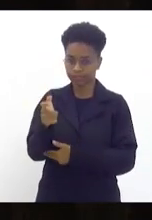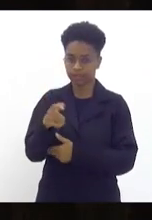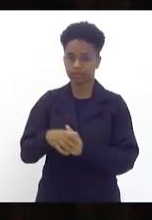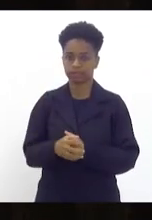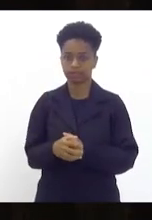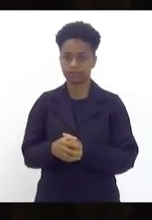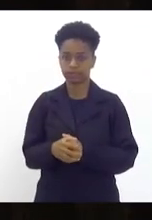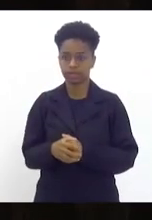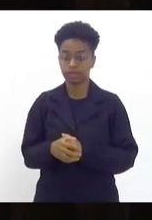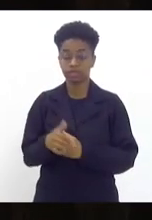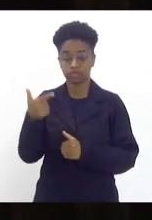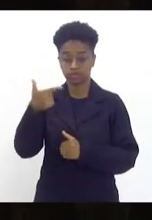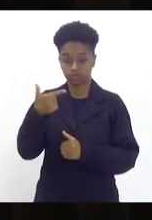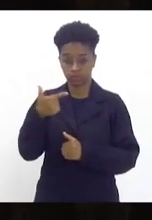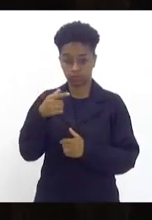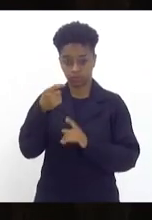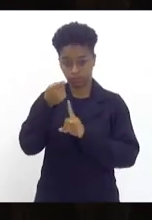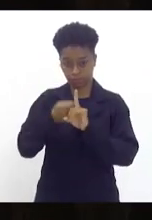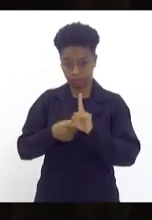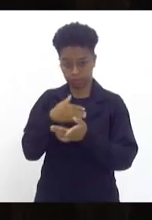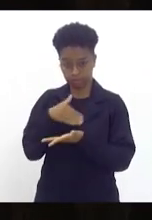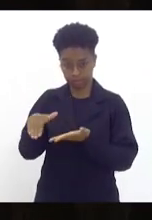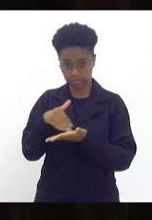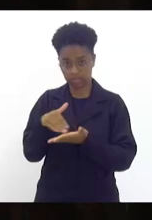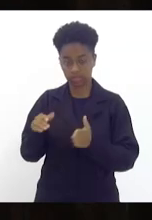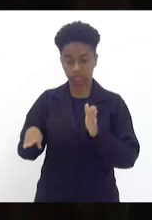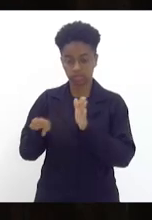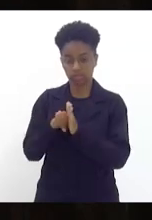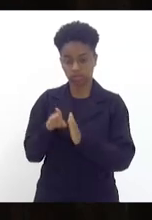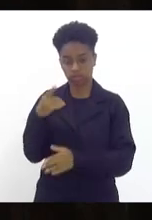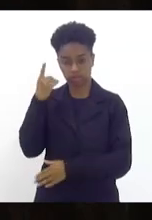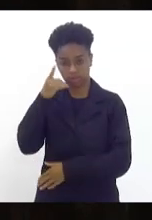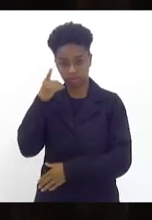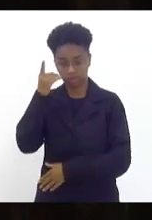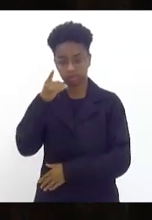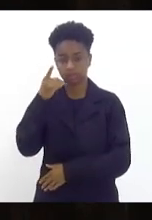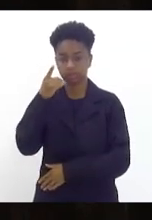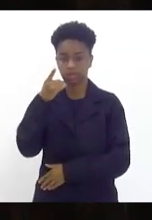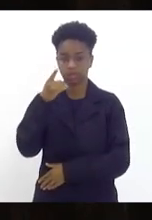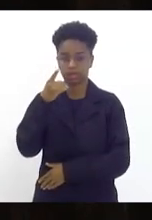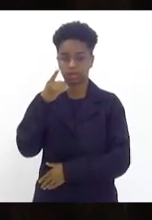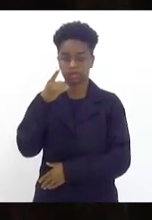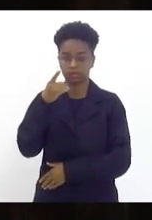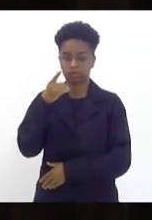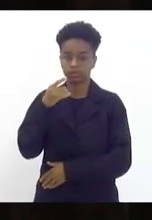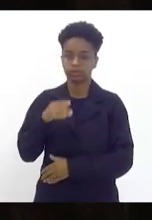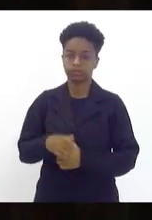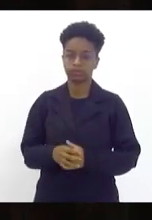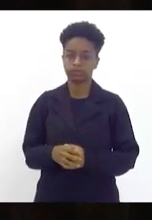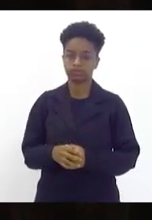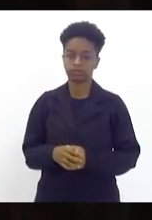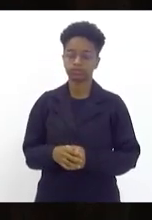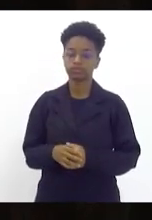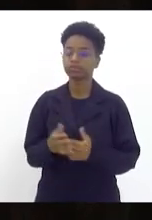mês de secretaria, chegaram lá o deputado com um laboratório,